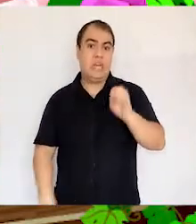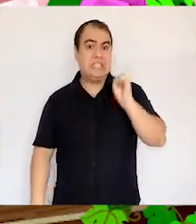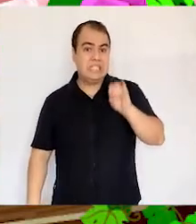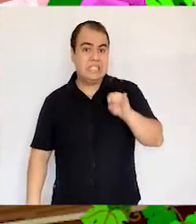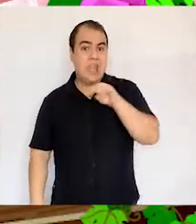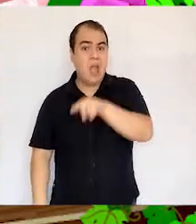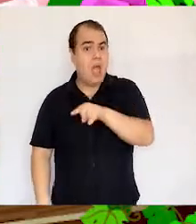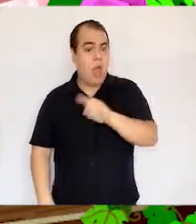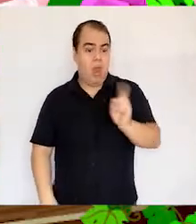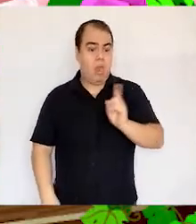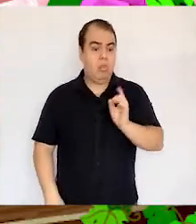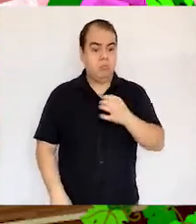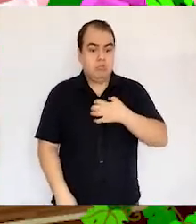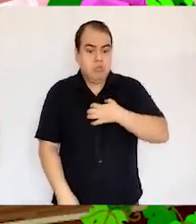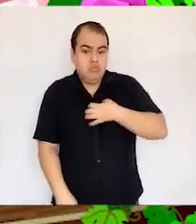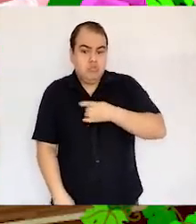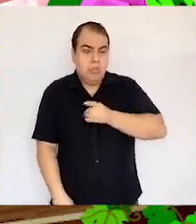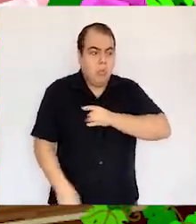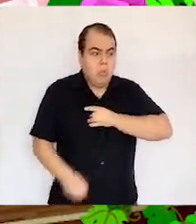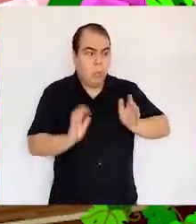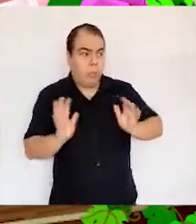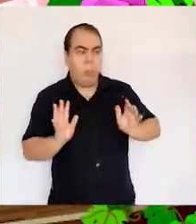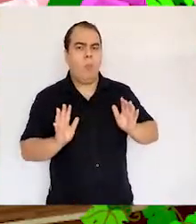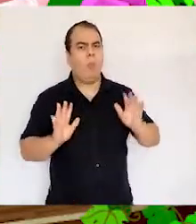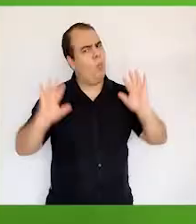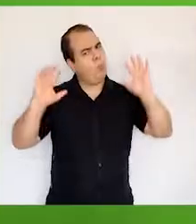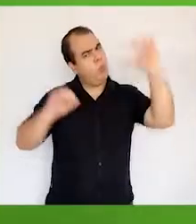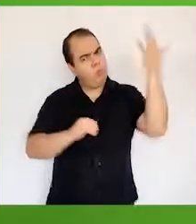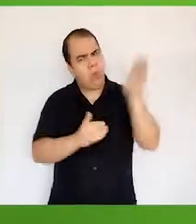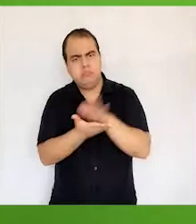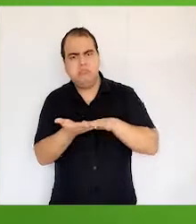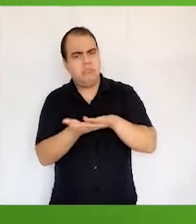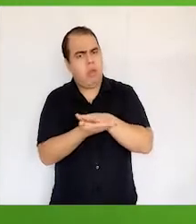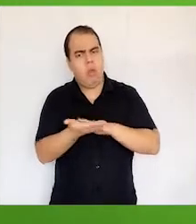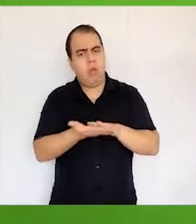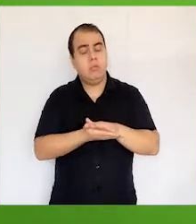se sentirem ameaçadas, nada acontece.